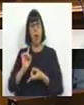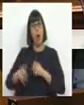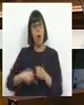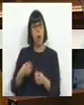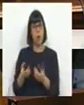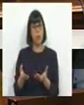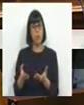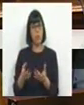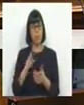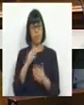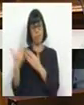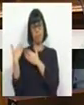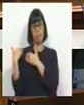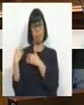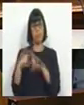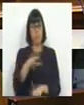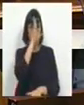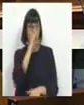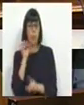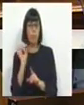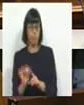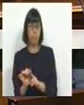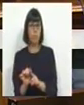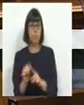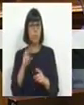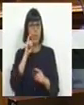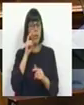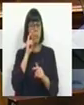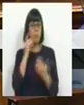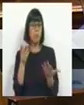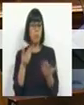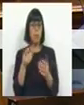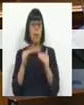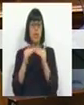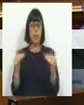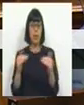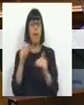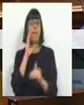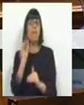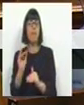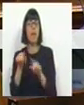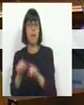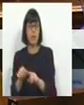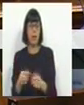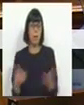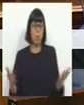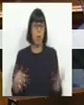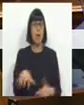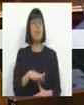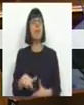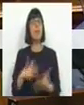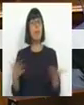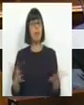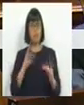aquilo que é a responsabilidade do Governo em estabilidade financeira. E, portanto, a